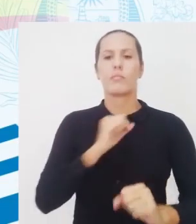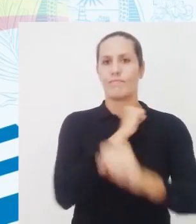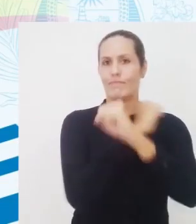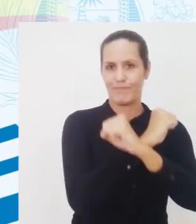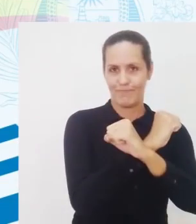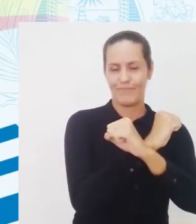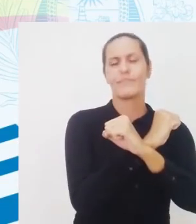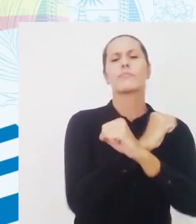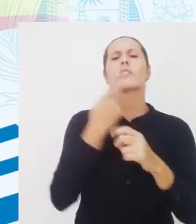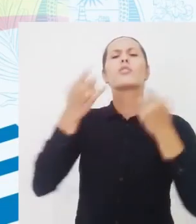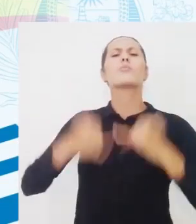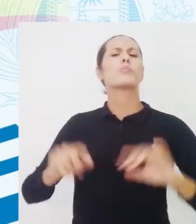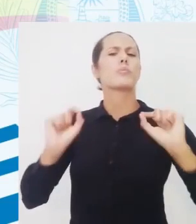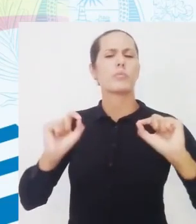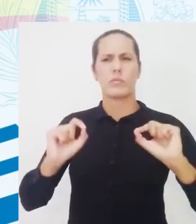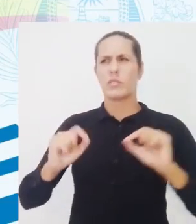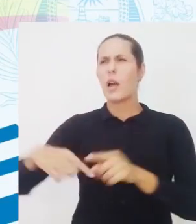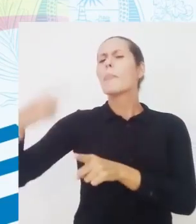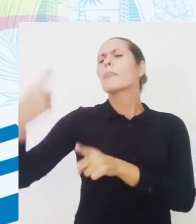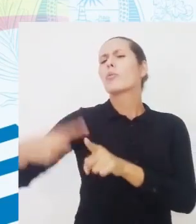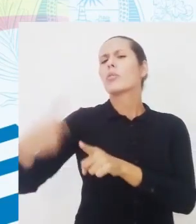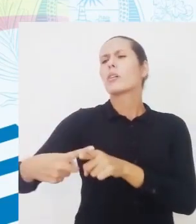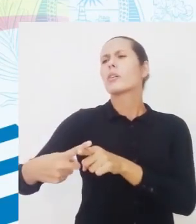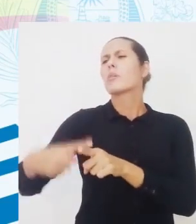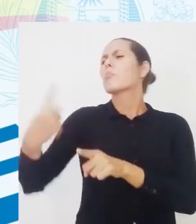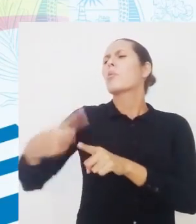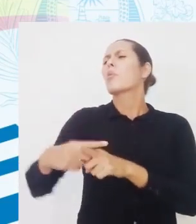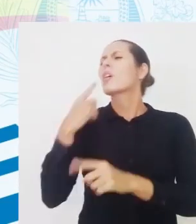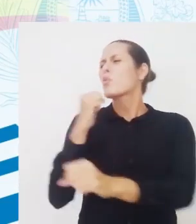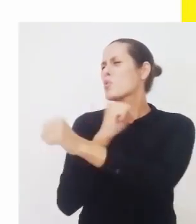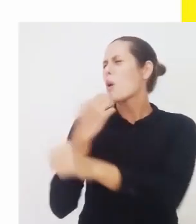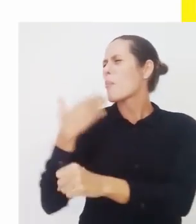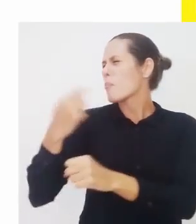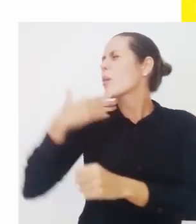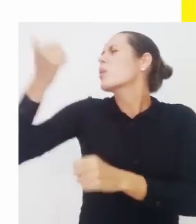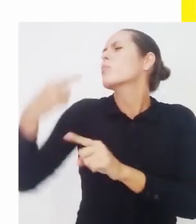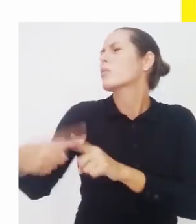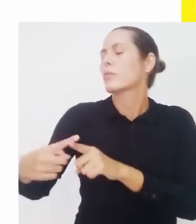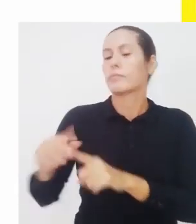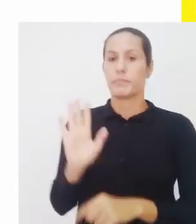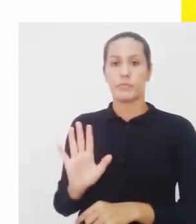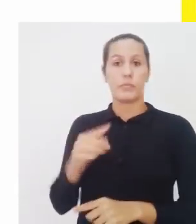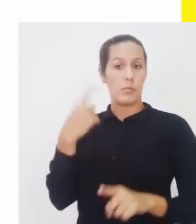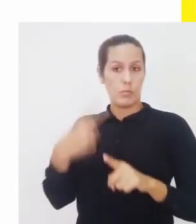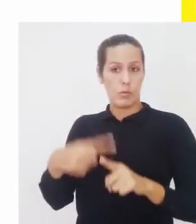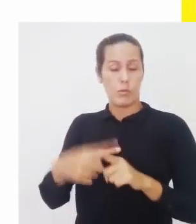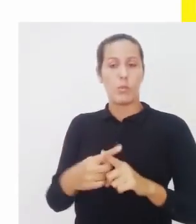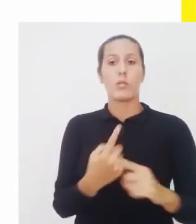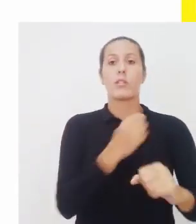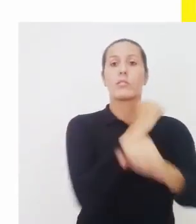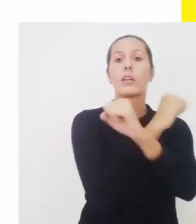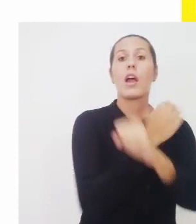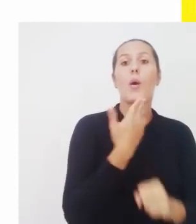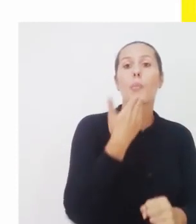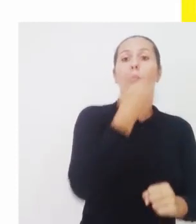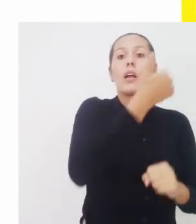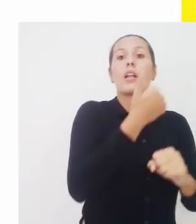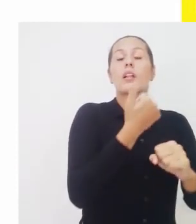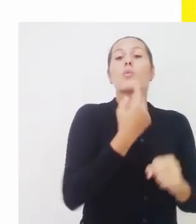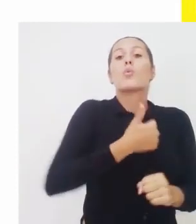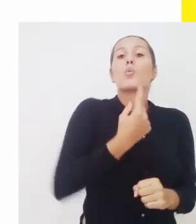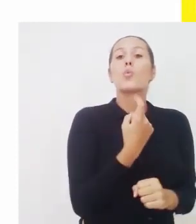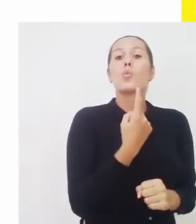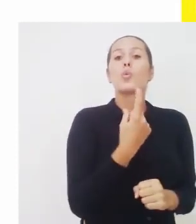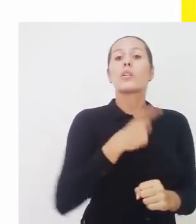time de Pernambuco e por quê. Então se liga aí no primeiro áudio, o áudio do Felipe. Oi, meu nome é Felipe e o melhor time de Pernambuco